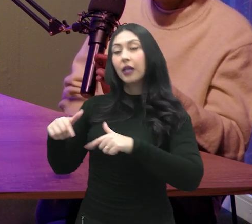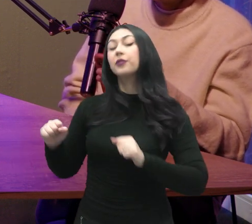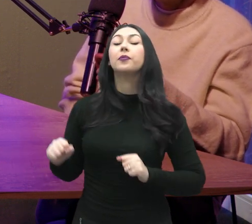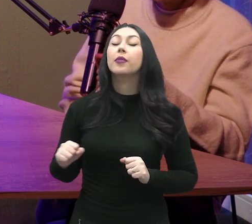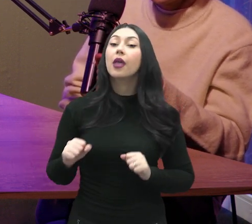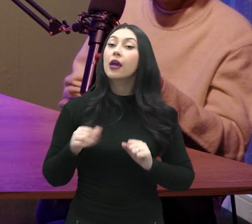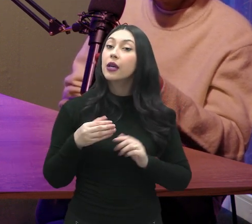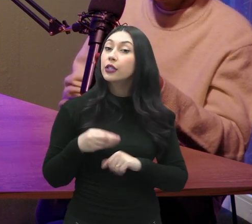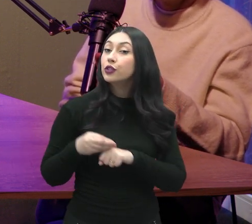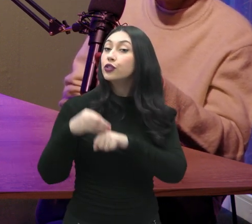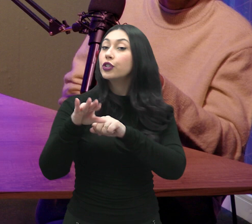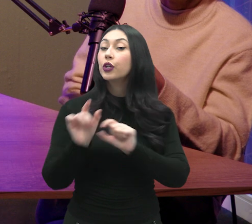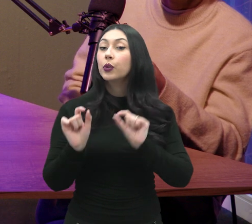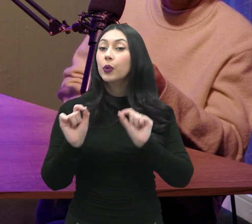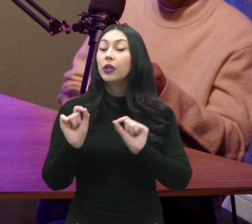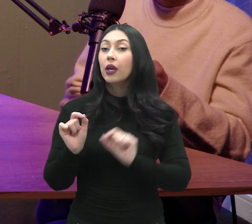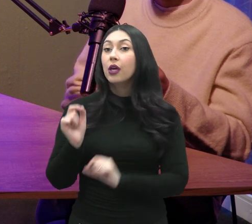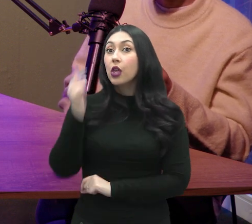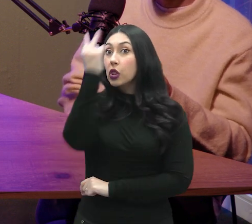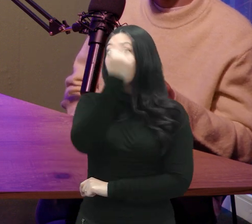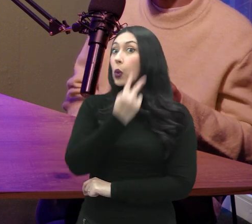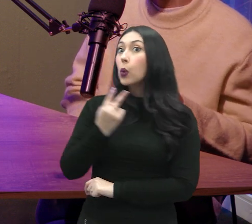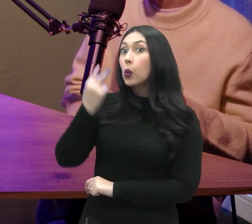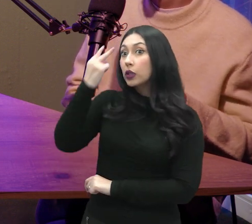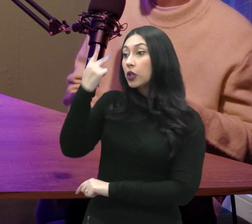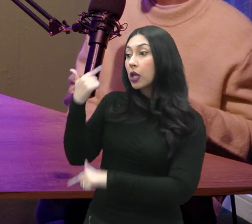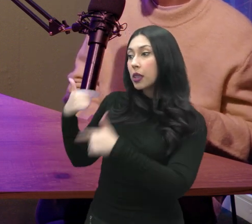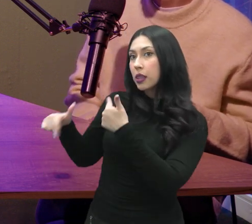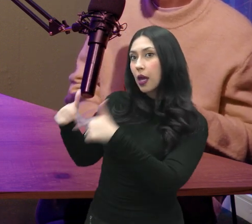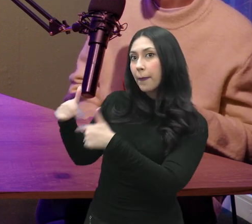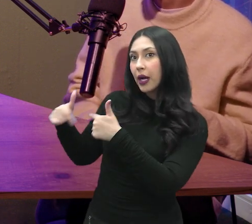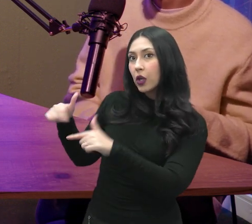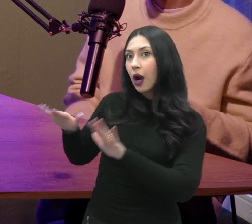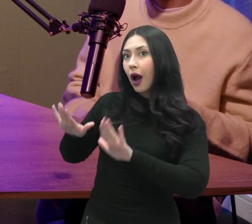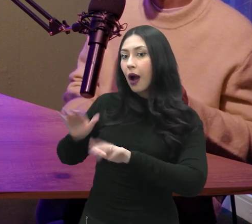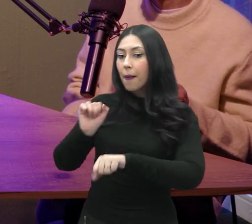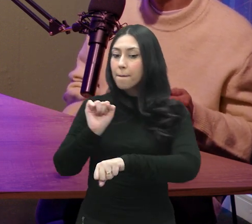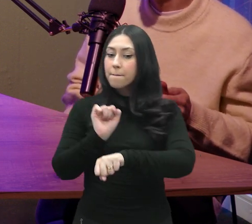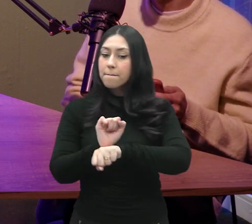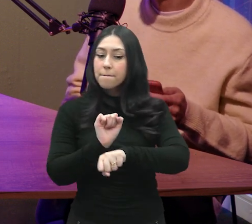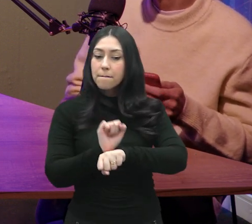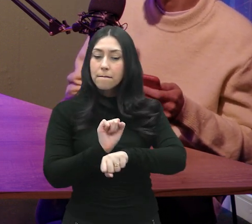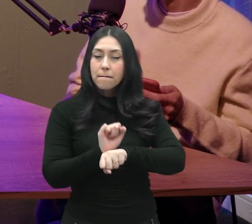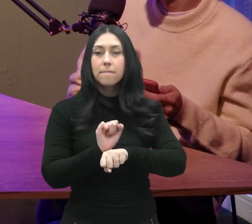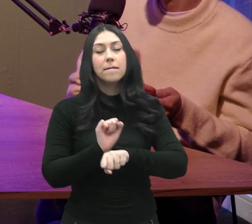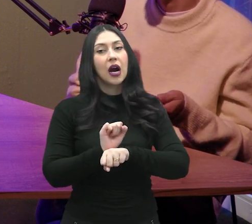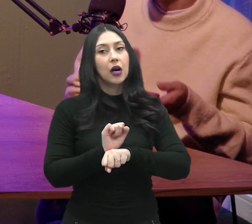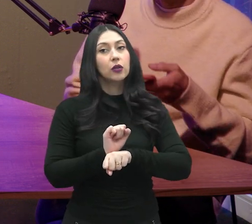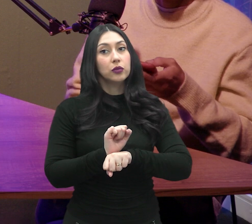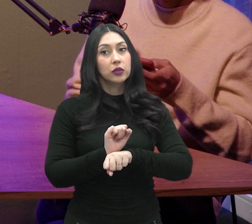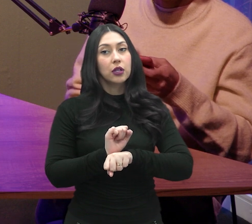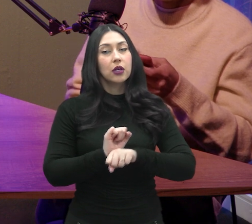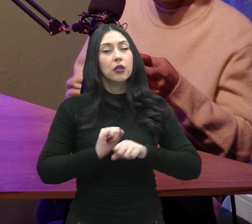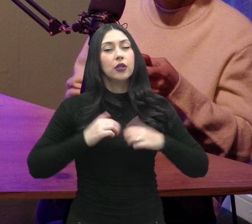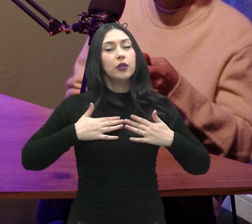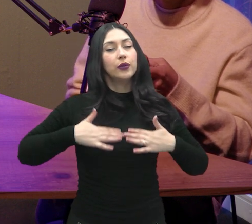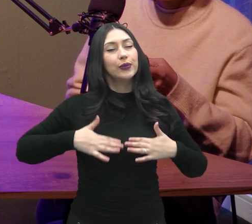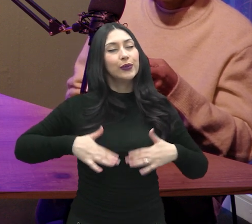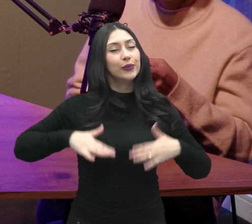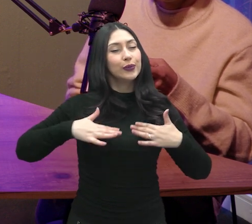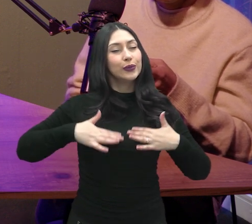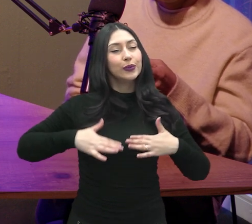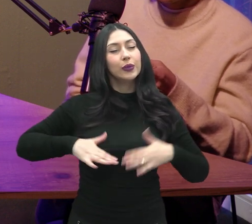E aqui é indicado que, de preferência, de 2 em 2 horas, você tira essa pausinha ali daquilo que você está concentrado para fazer